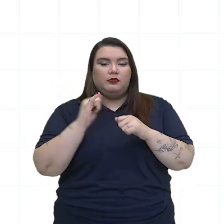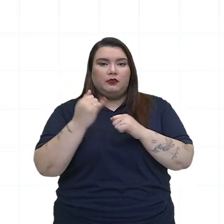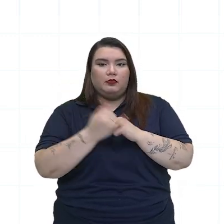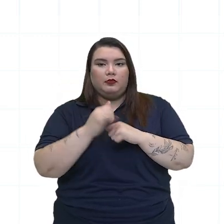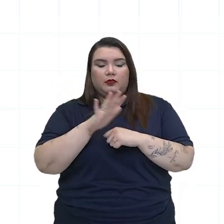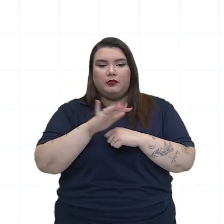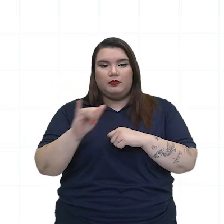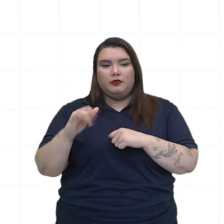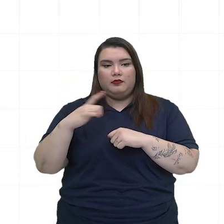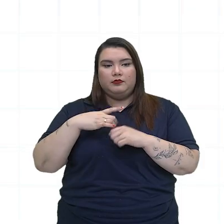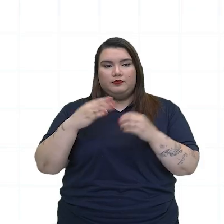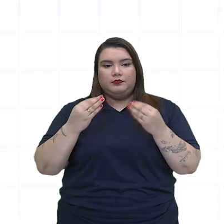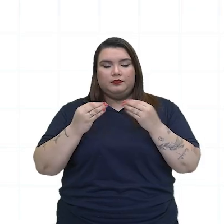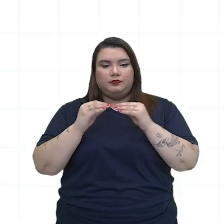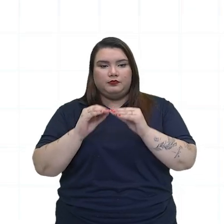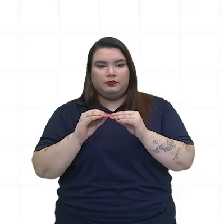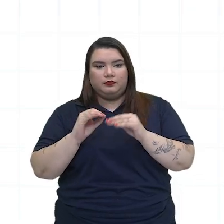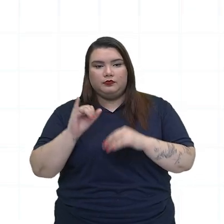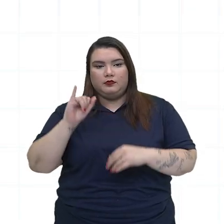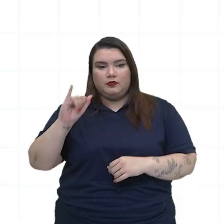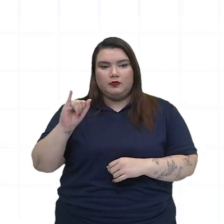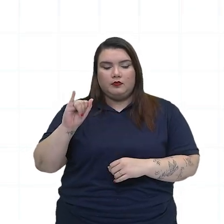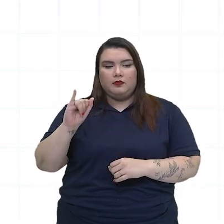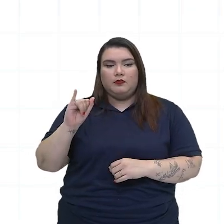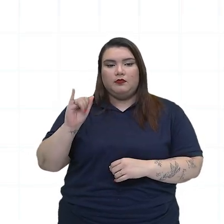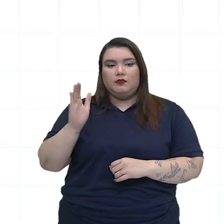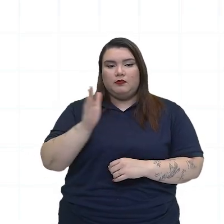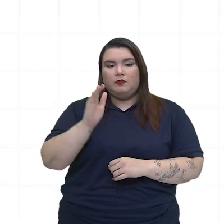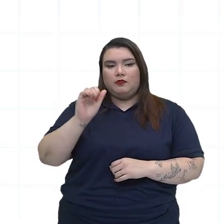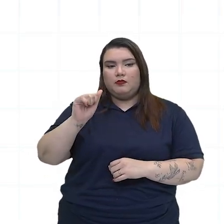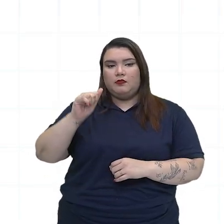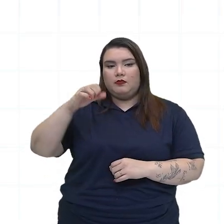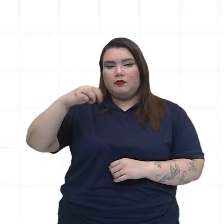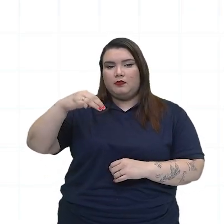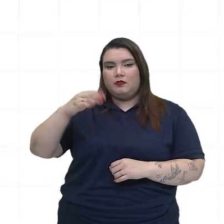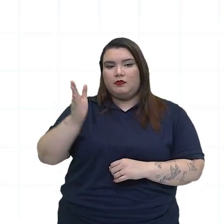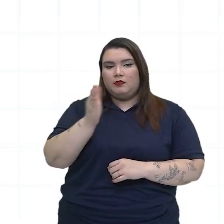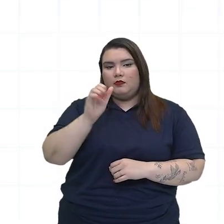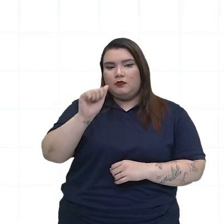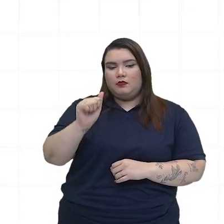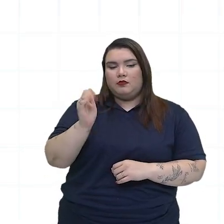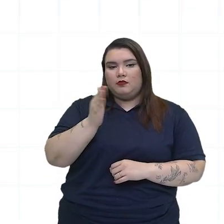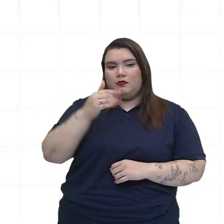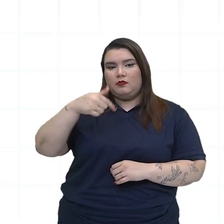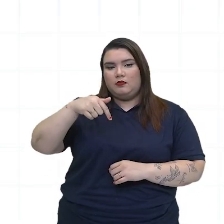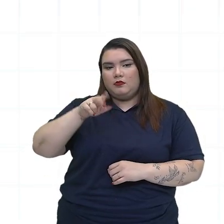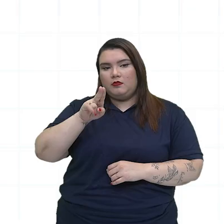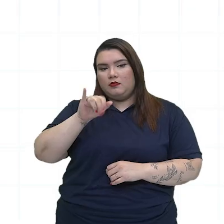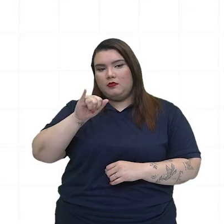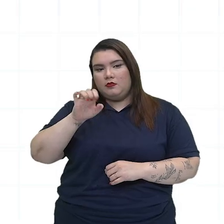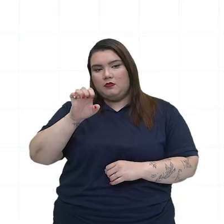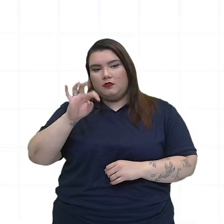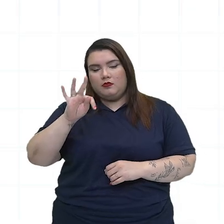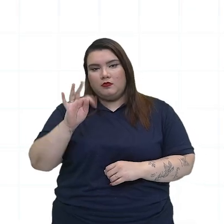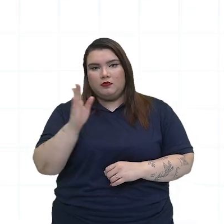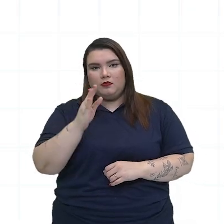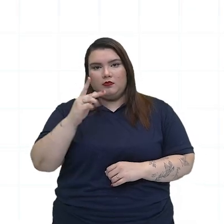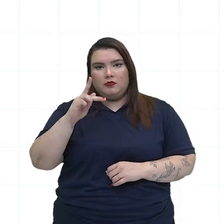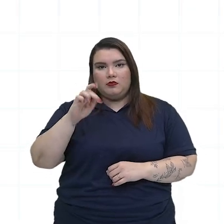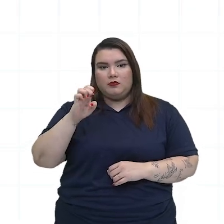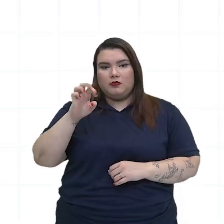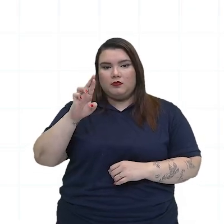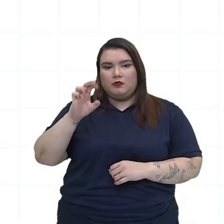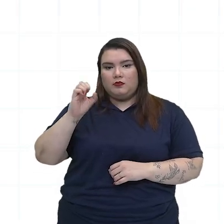adjetivo vai receber a. Então fica, I am a quiet person. E se eu falar que eu sou tranquila, eu falo I